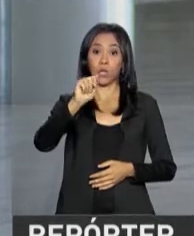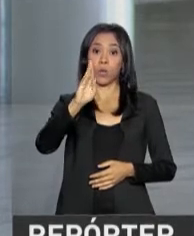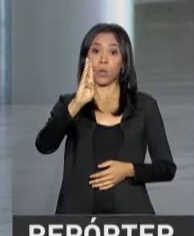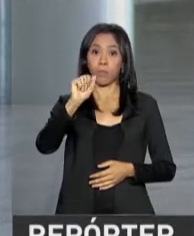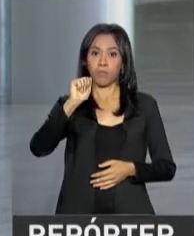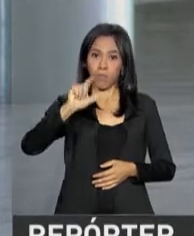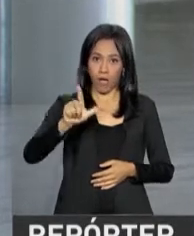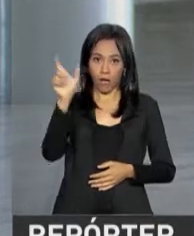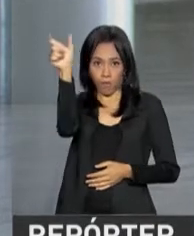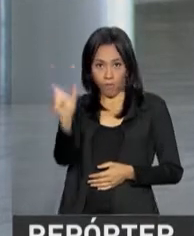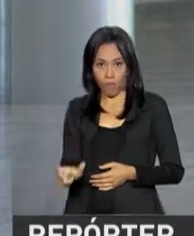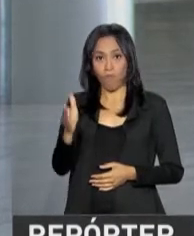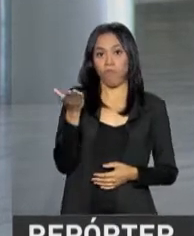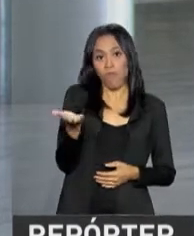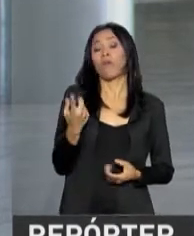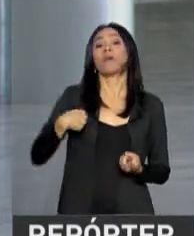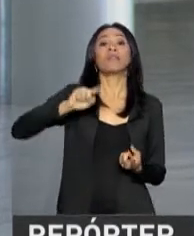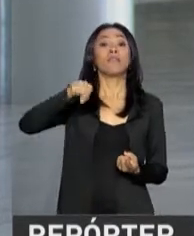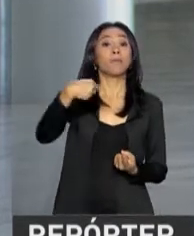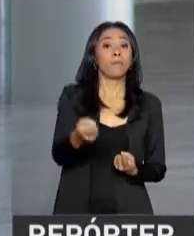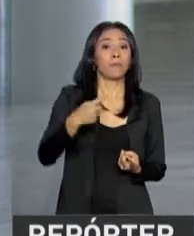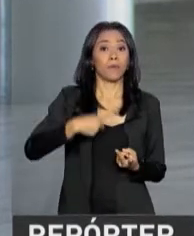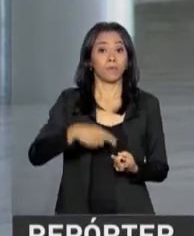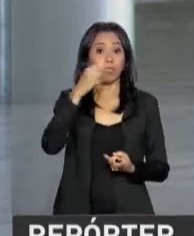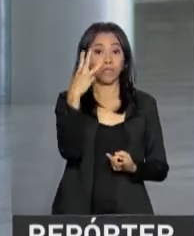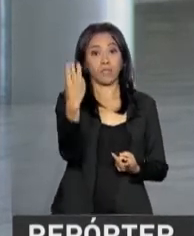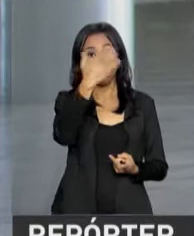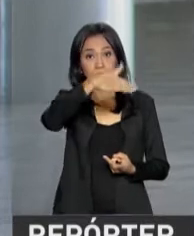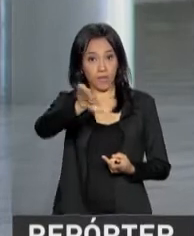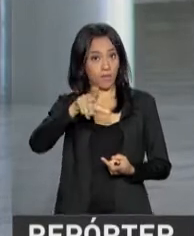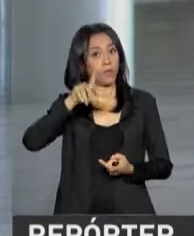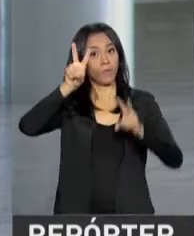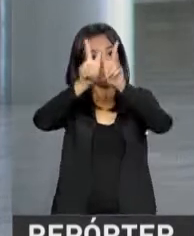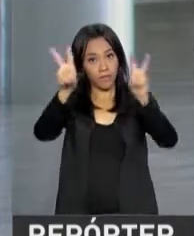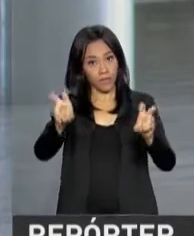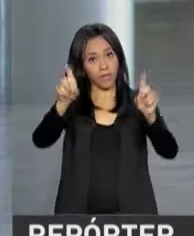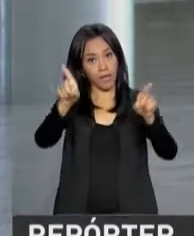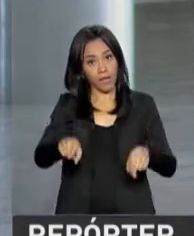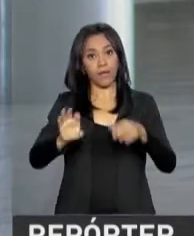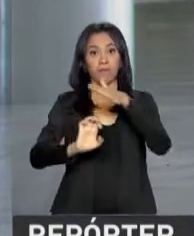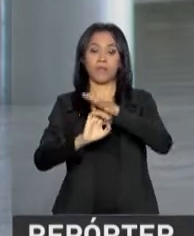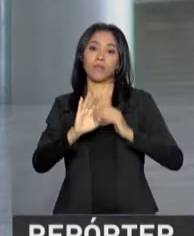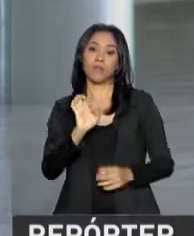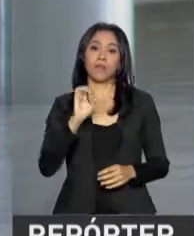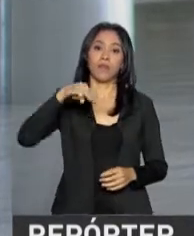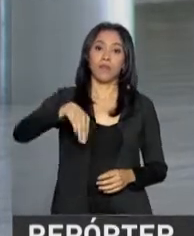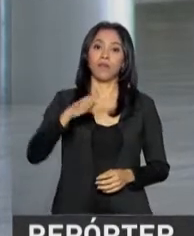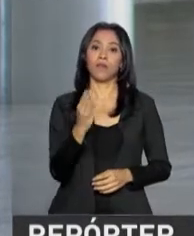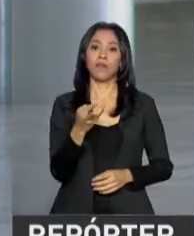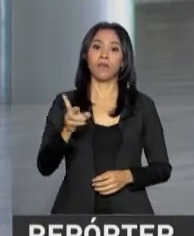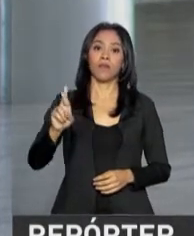uac ravi em seguida às três e meia da tarde o assunto será embraer o presidente recebe ministro